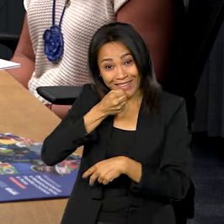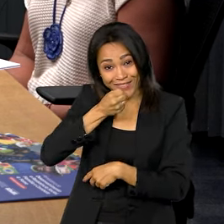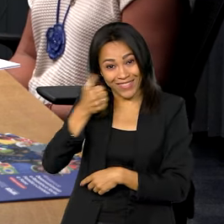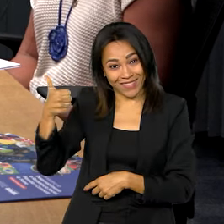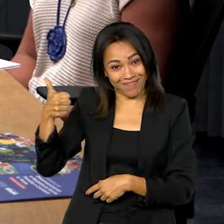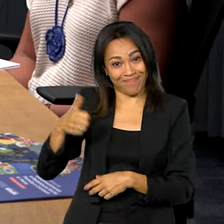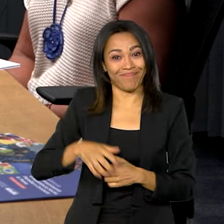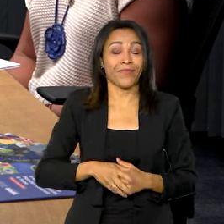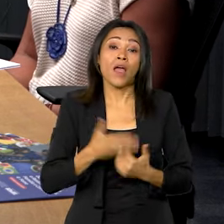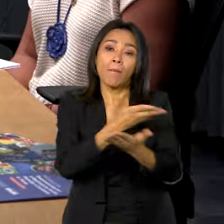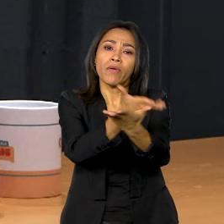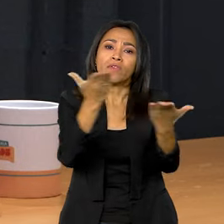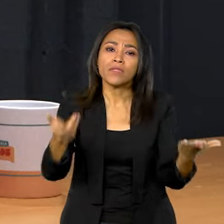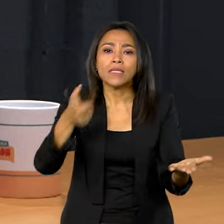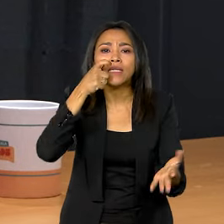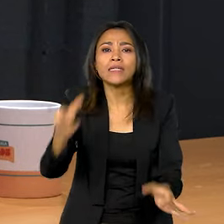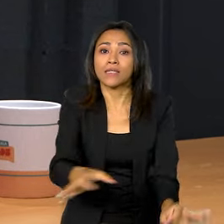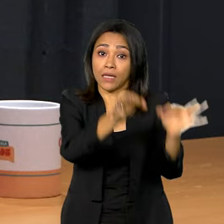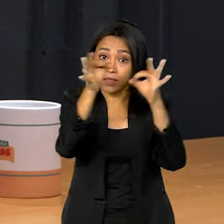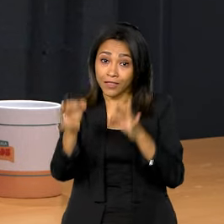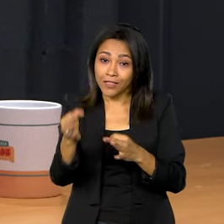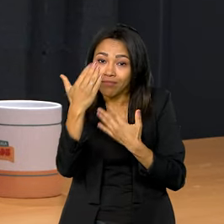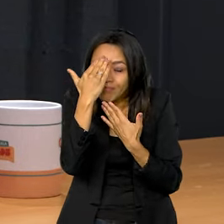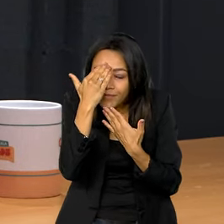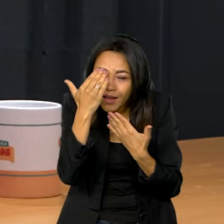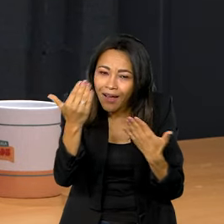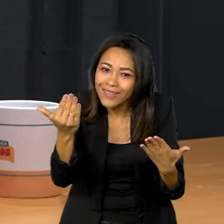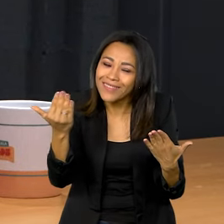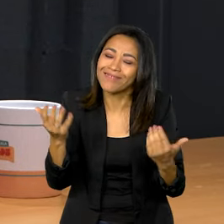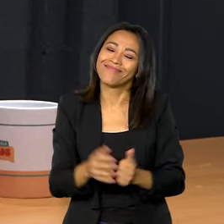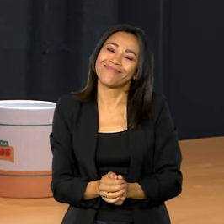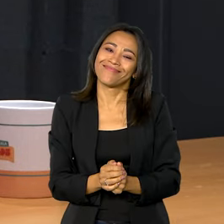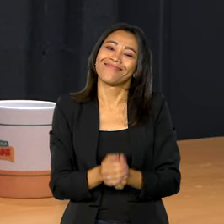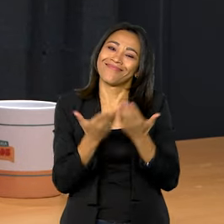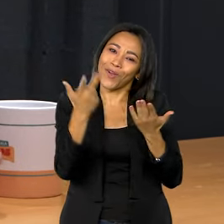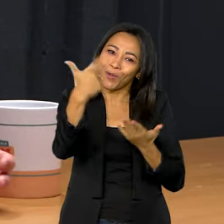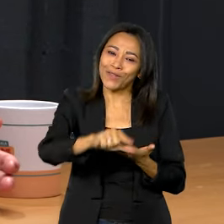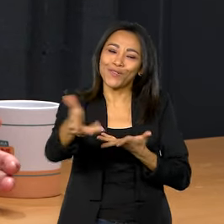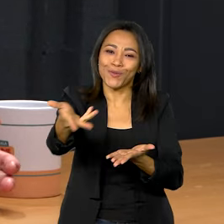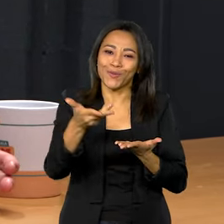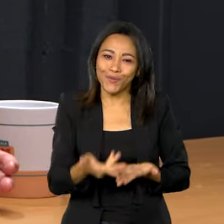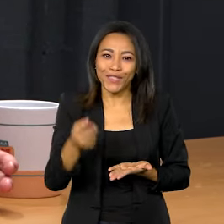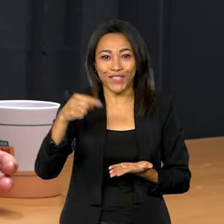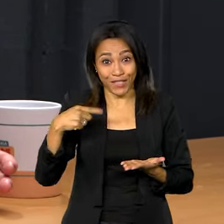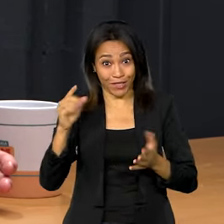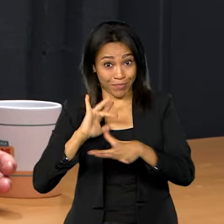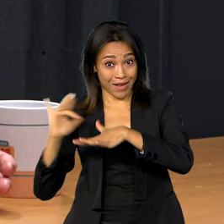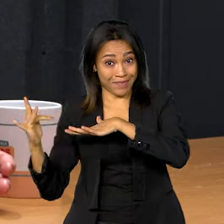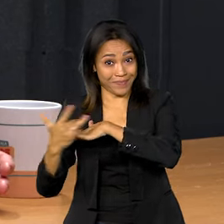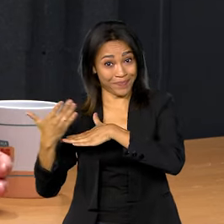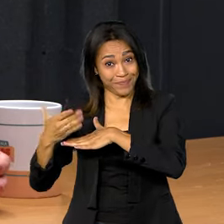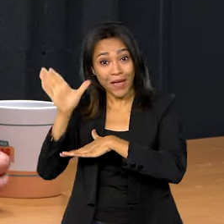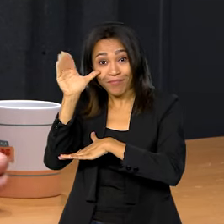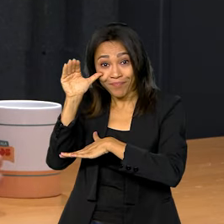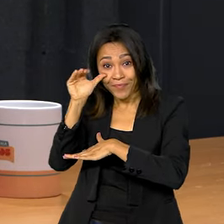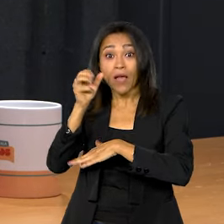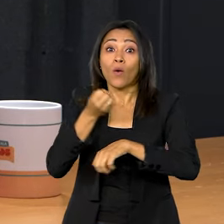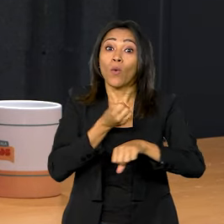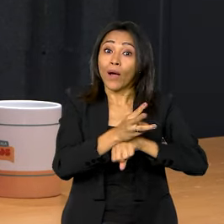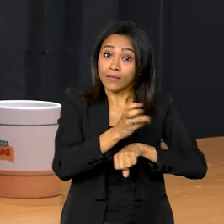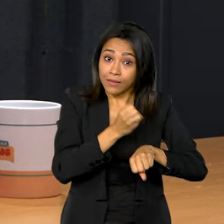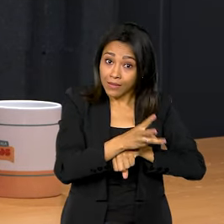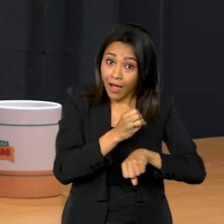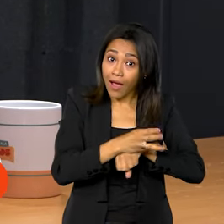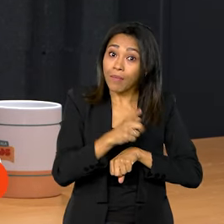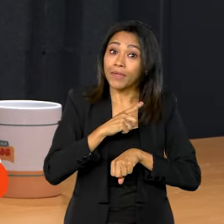esse programa tá j a todos vocês que nos acompanharam meu muito obrigada fica mais uma vez o convite para nossas redes sociais